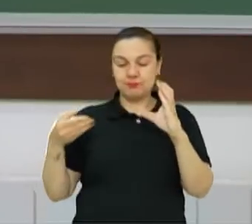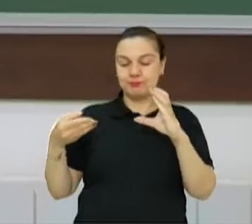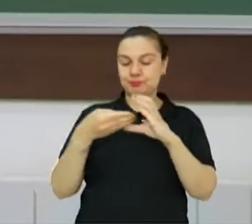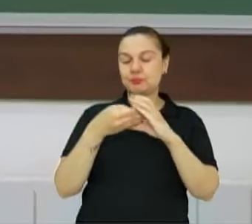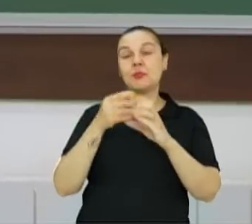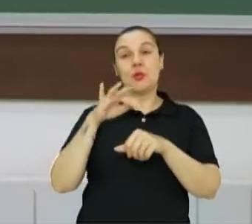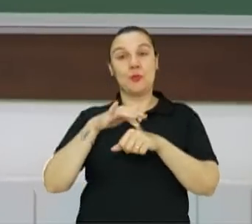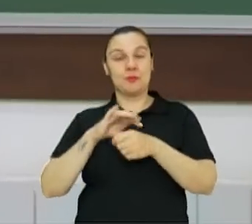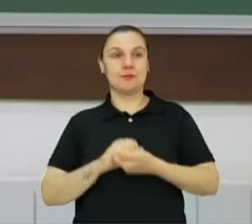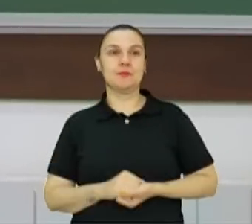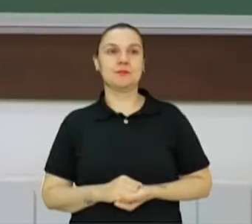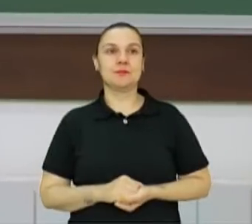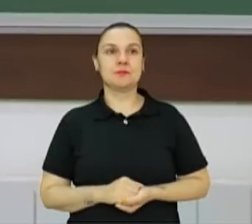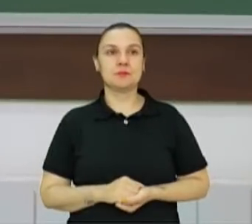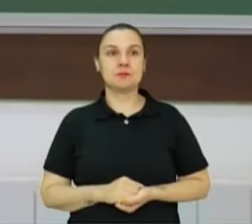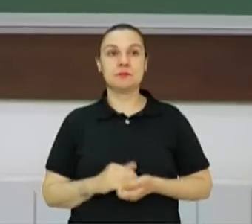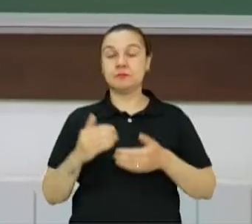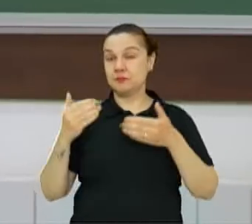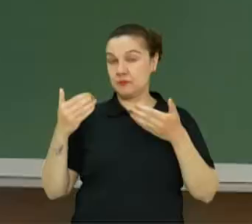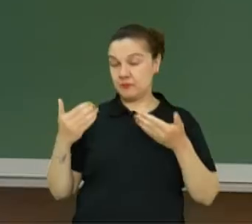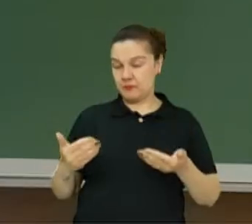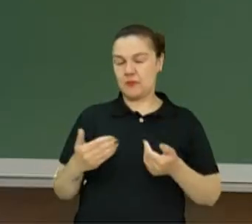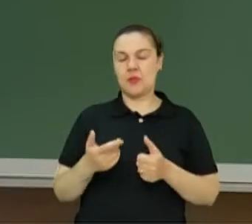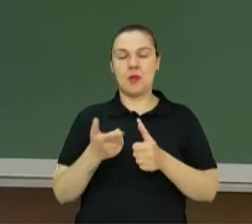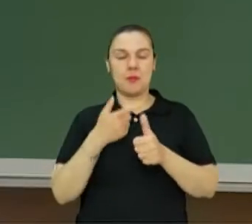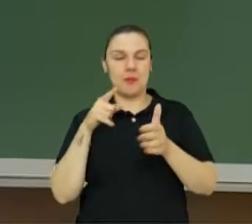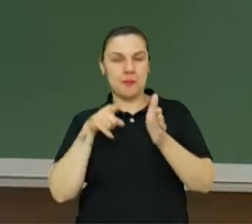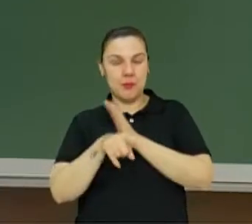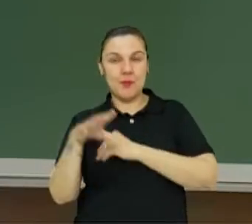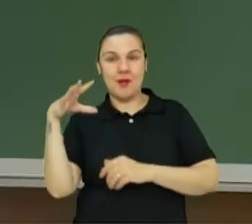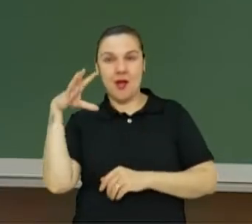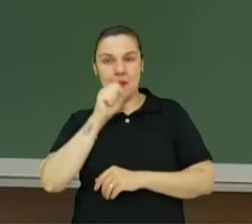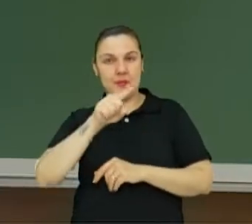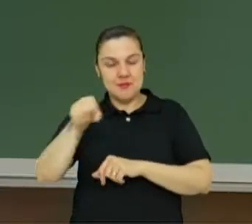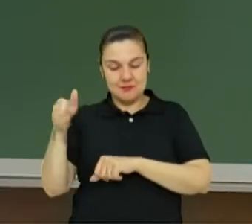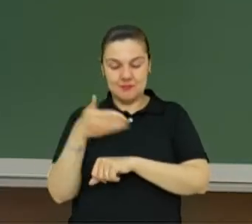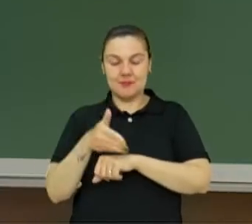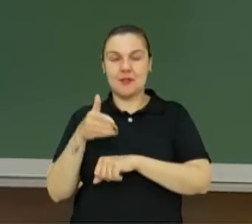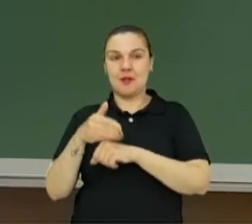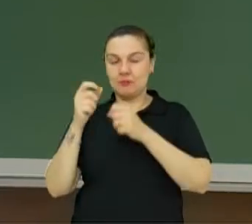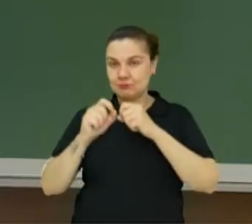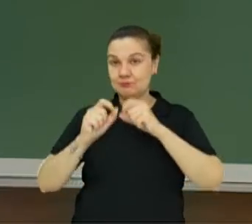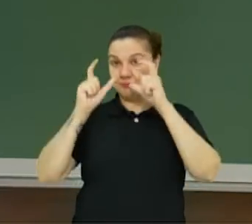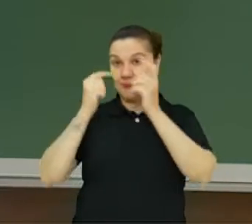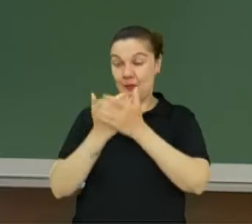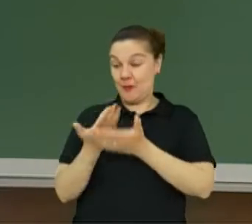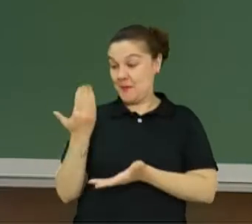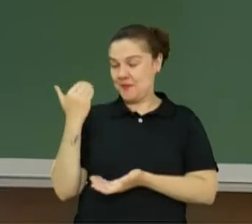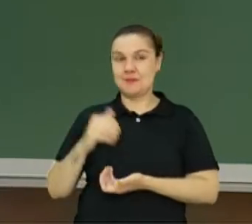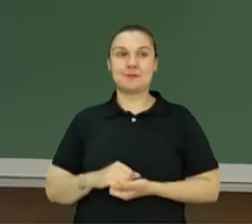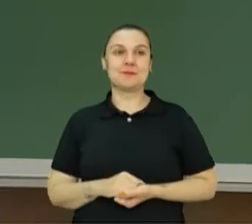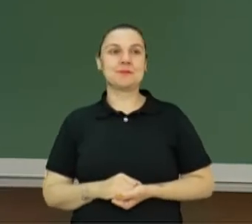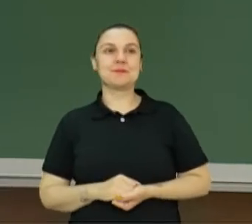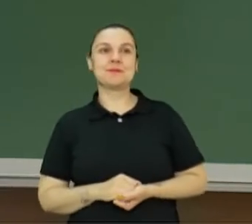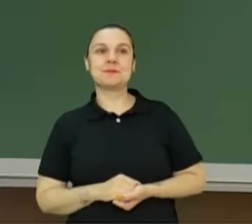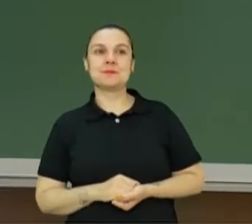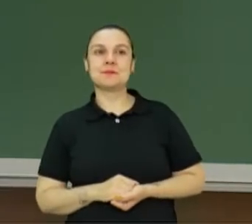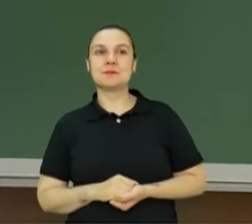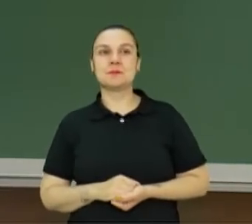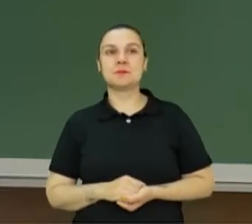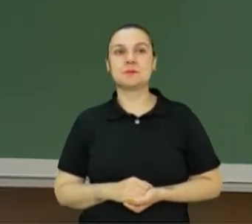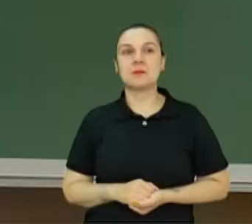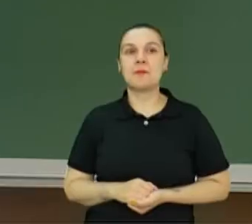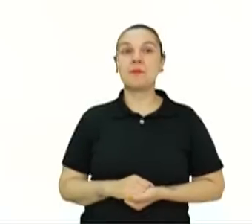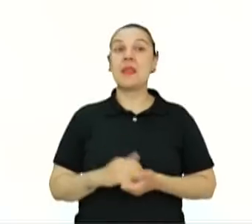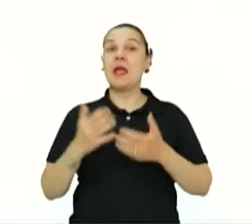tá? Mas vamos começar aqui com um quiz para dar uma praticada aí dos conteúdos da aula passada. Então, o primeiro quiz diz